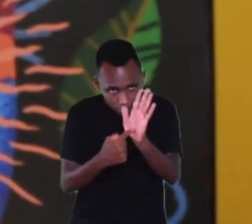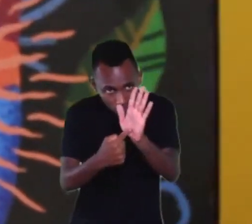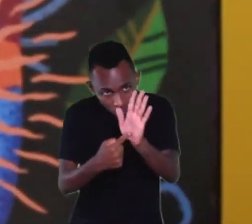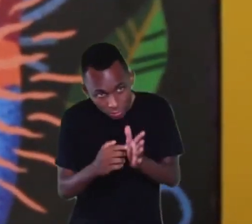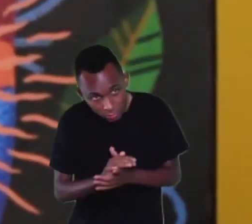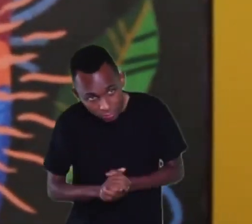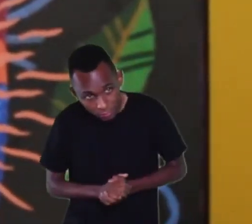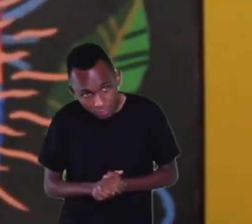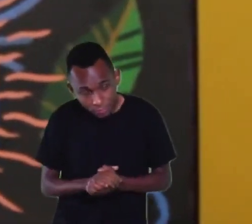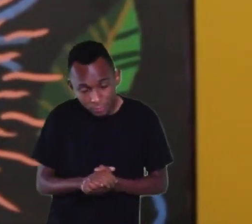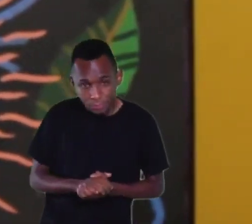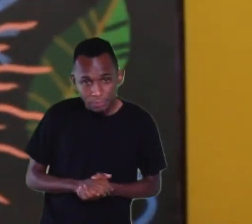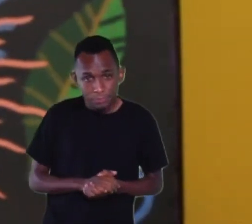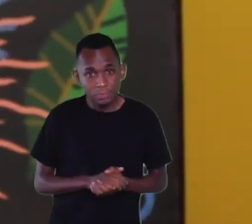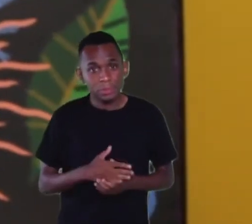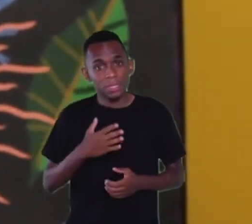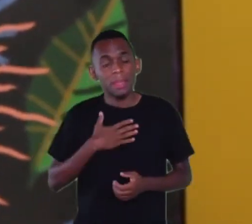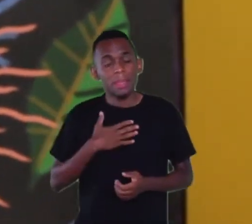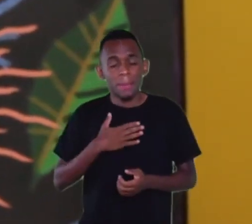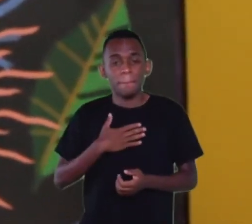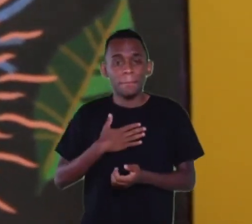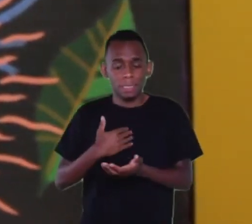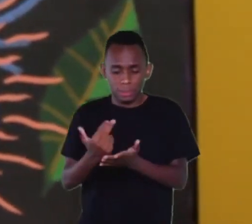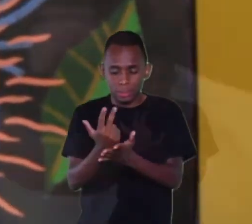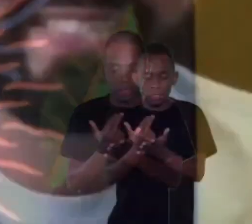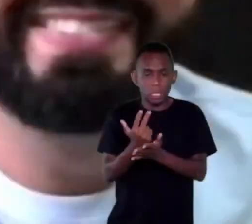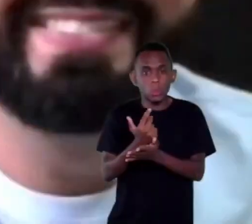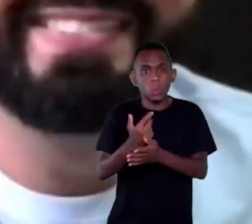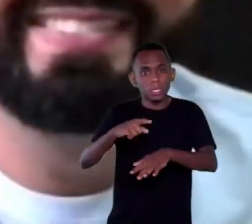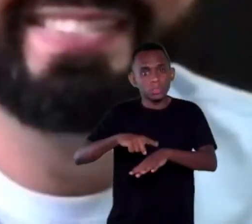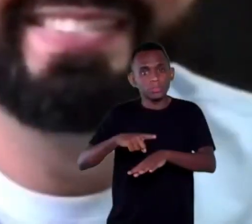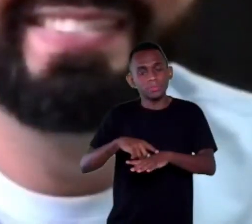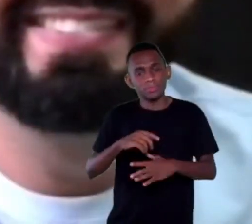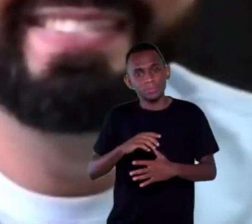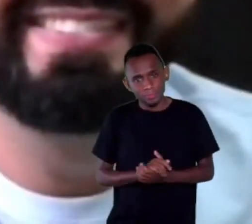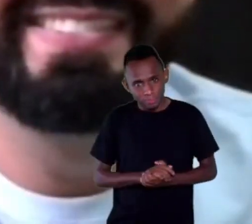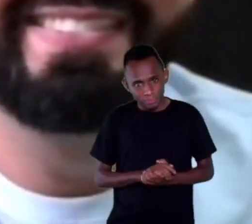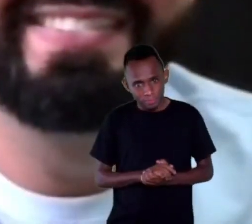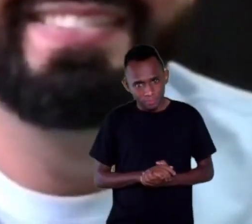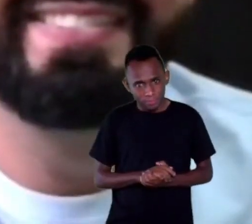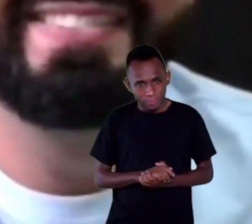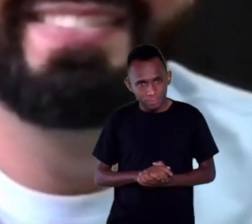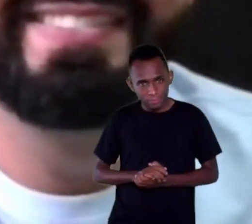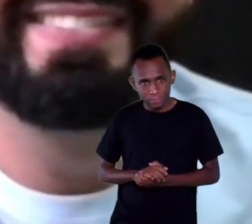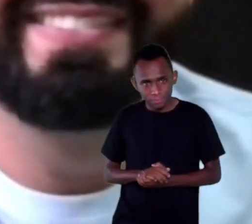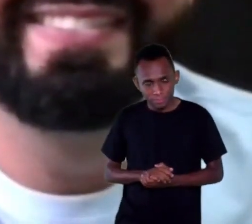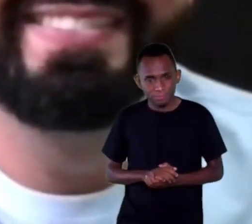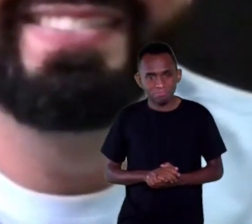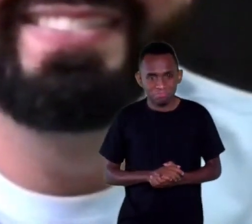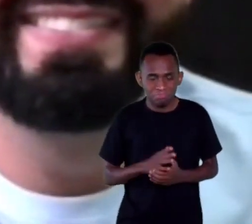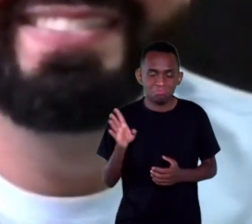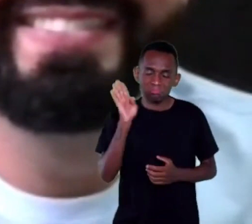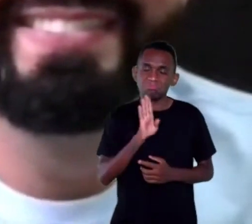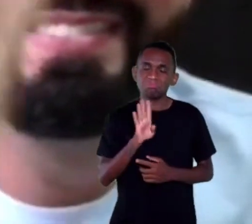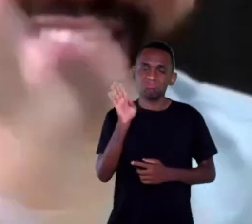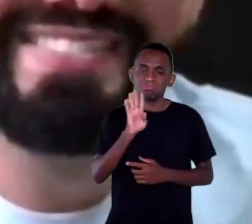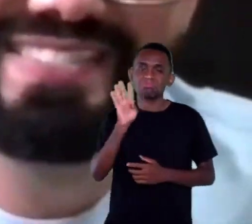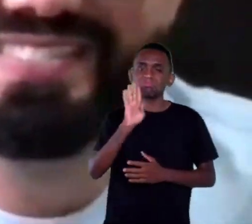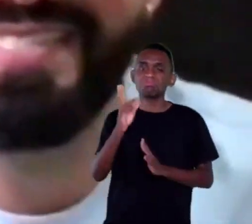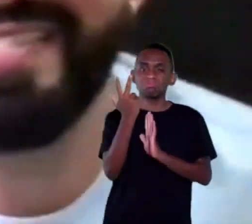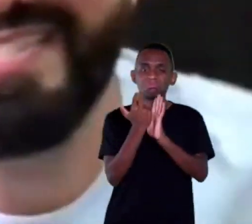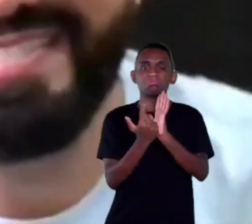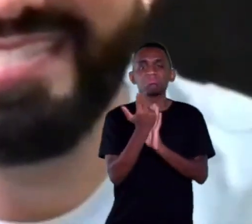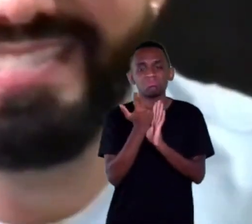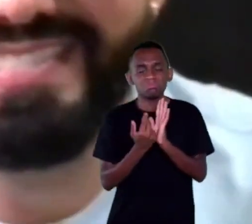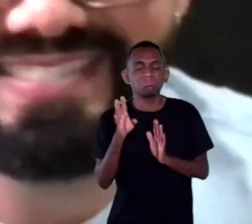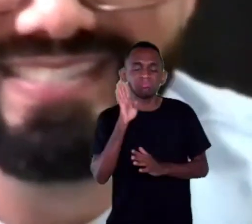Magela mostra que tem a mesma ilustração tatuada em sua mão direita. A ilustração do Guaraná remete a um olho de pálpebras vermelhas e